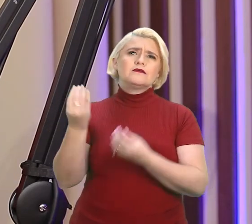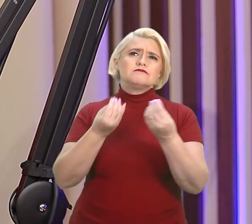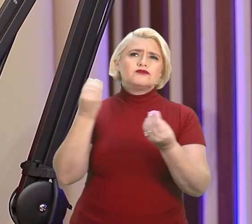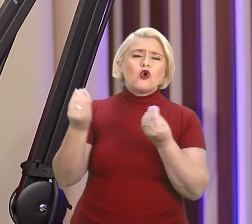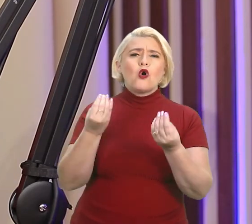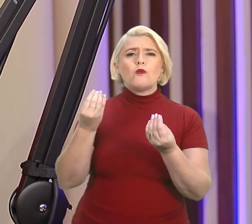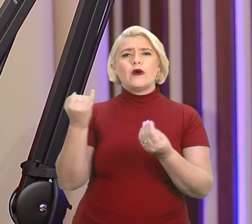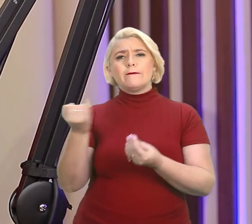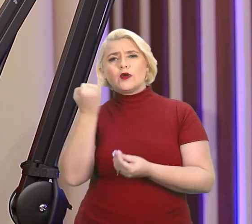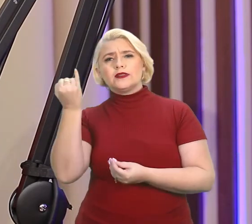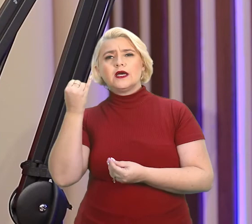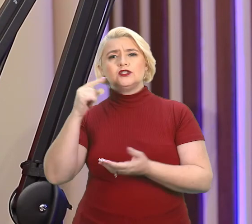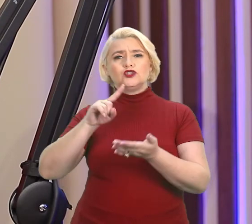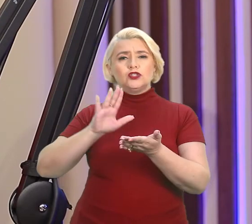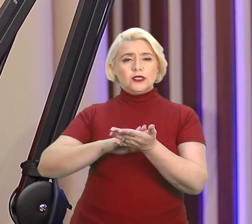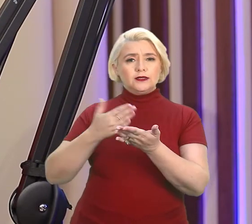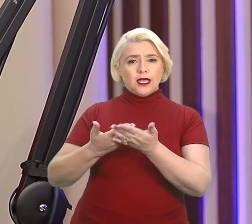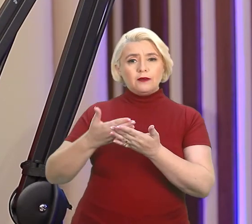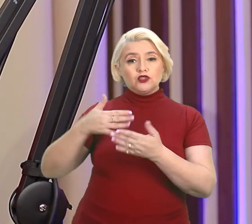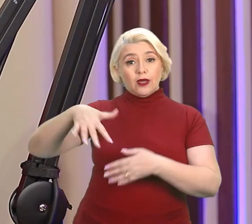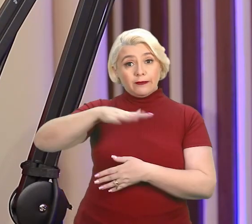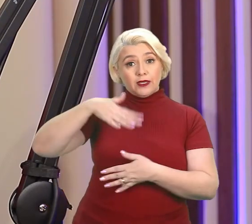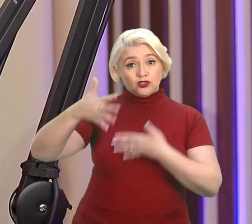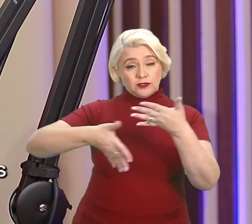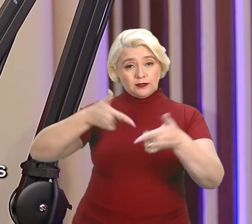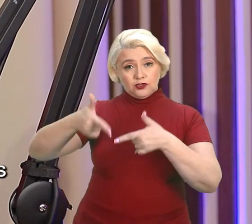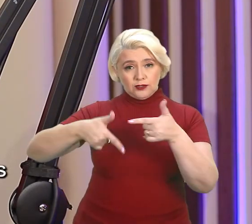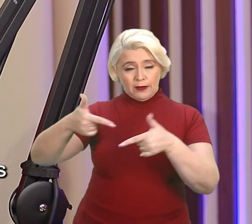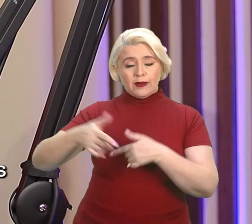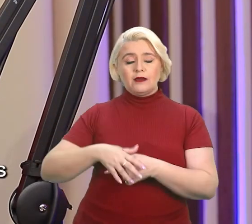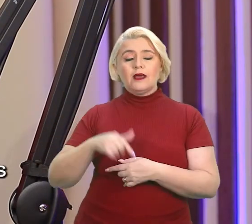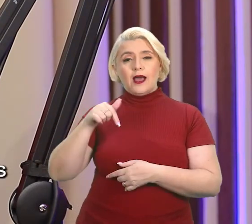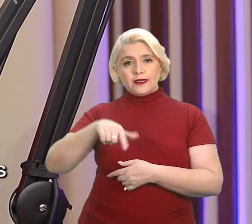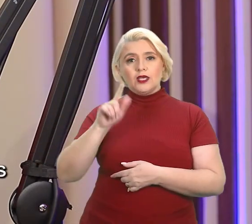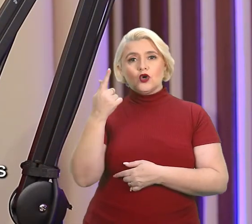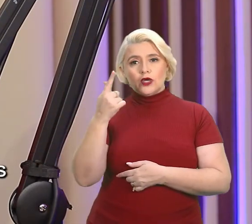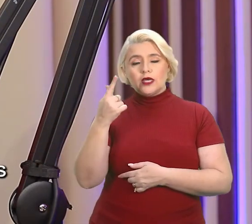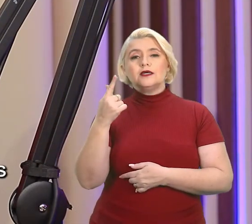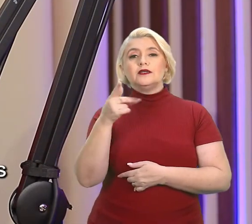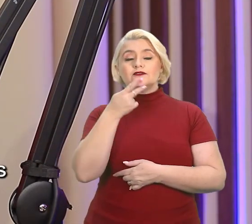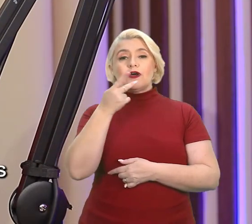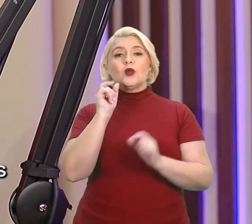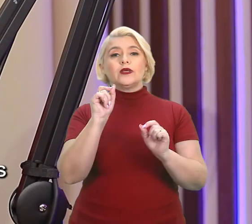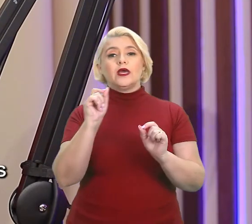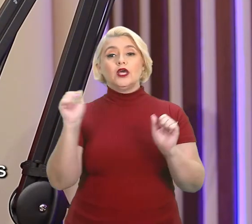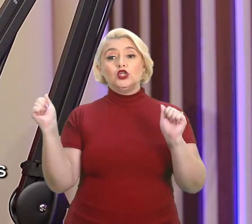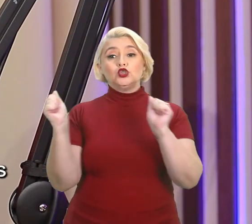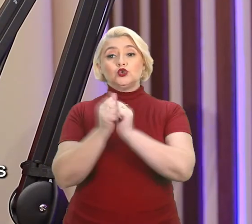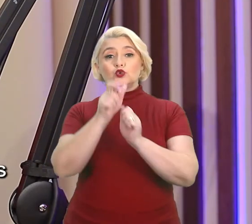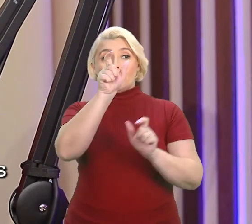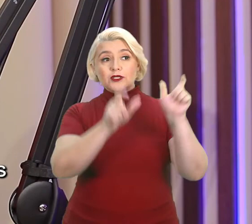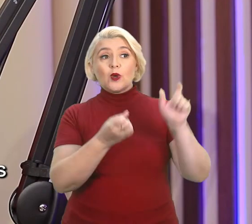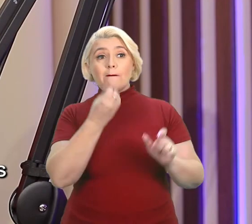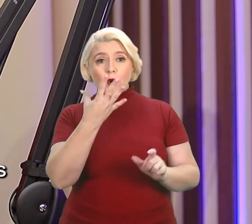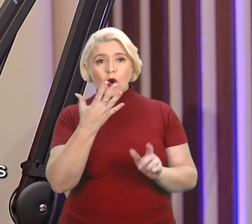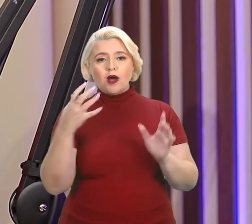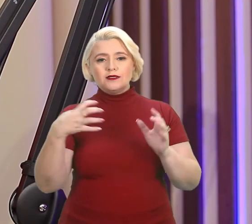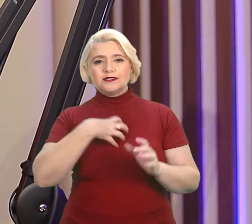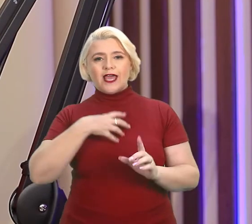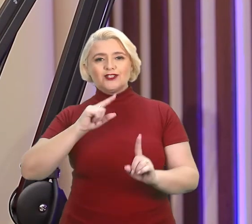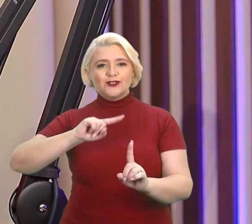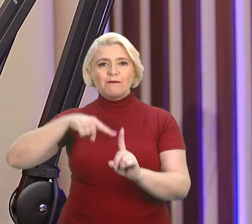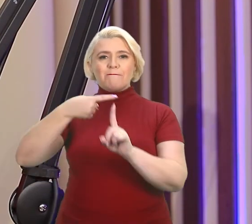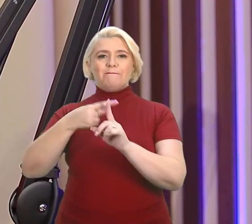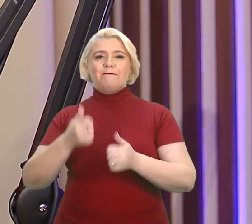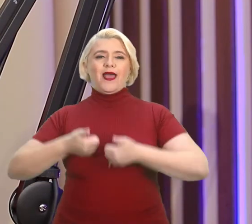ambiente de trabalho. E aí eu falei, olha, aqui em Goiás a gente tem um mote, junto dos bons que a gente fica melhor, né?